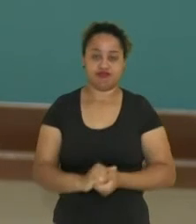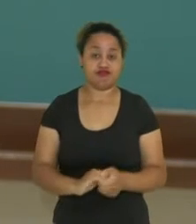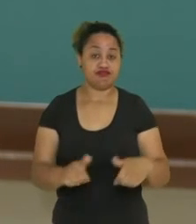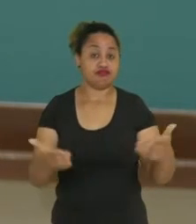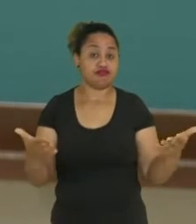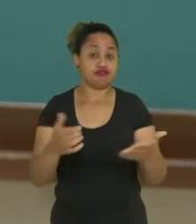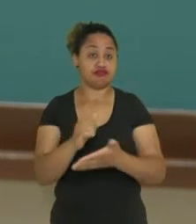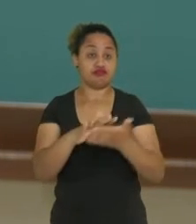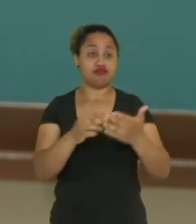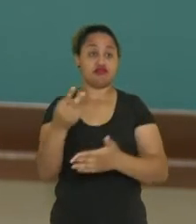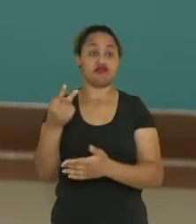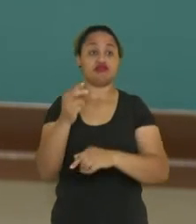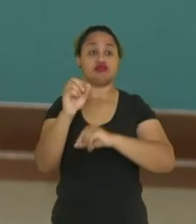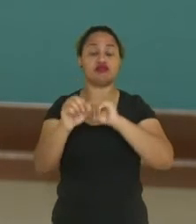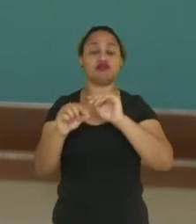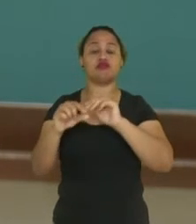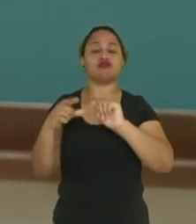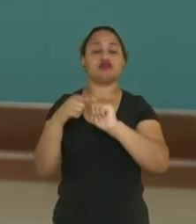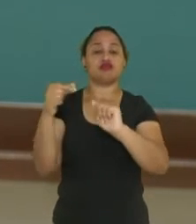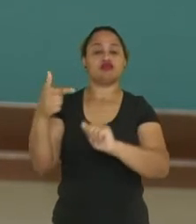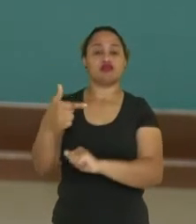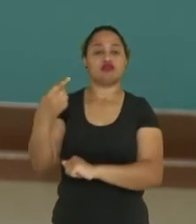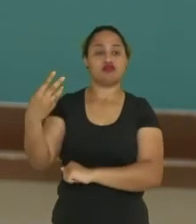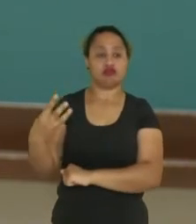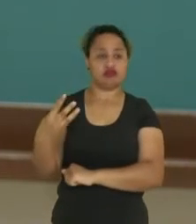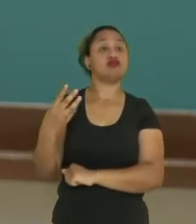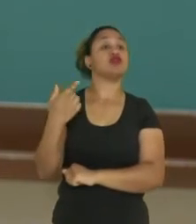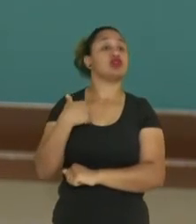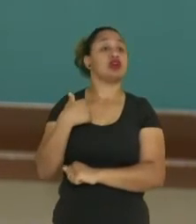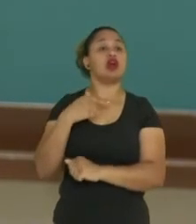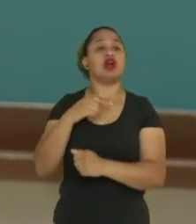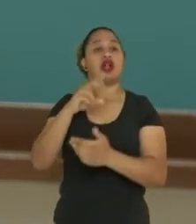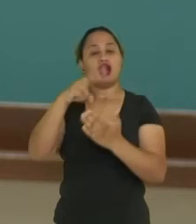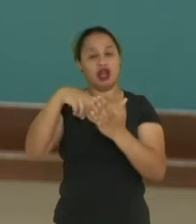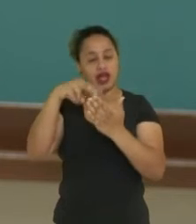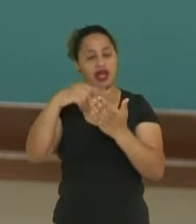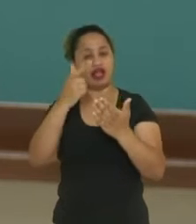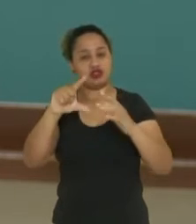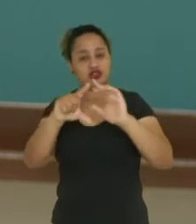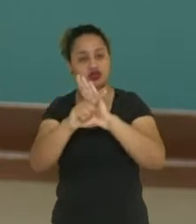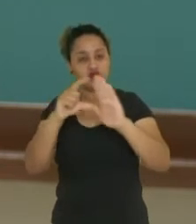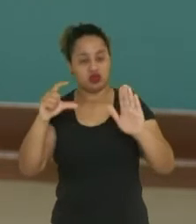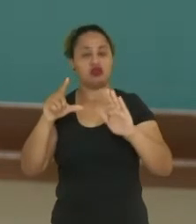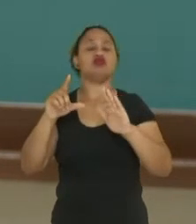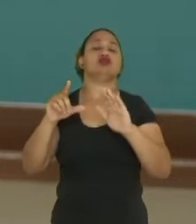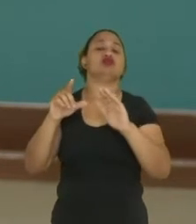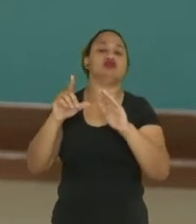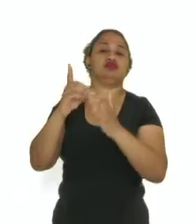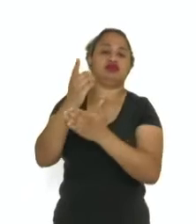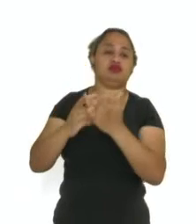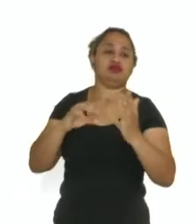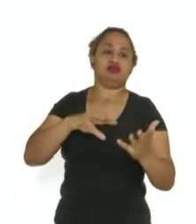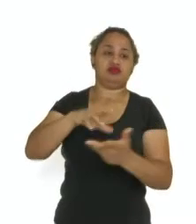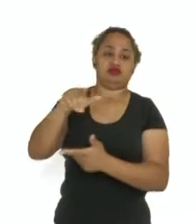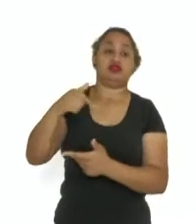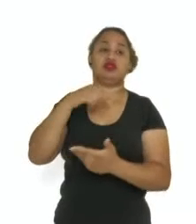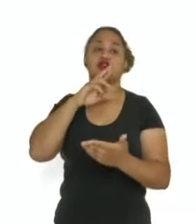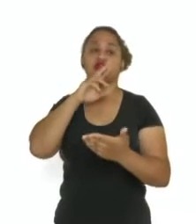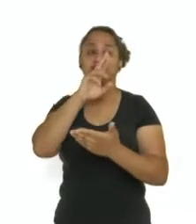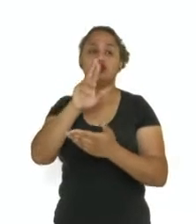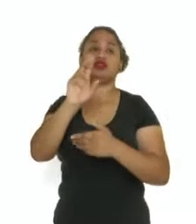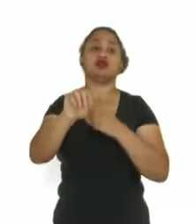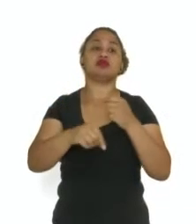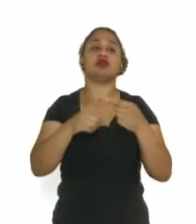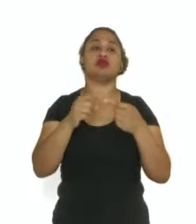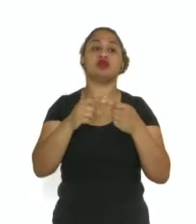Atividade número 1, sobre o artigo 23, faça a releitura, é da Declaração Universal, e responda os